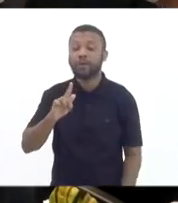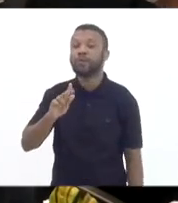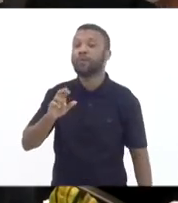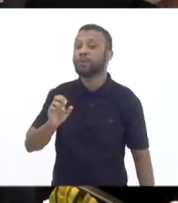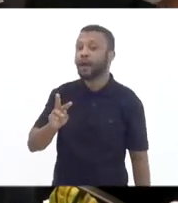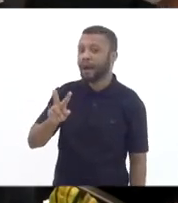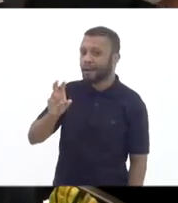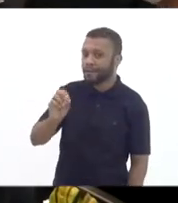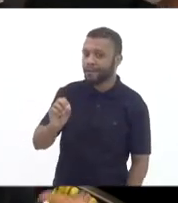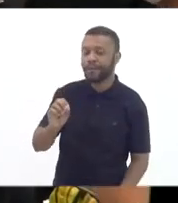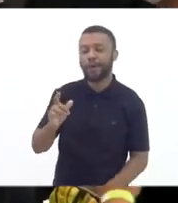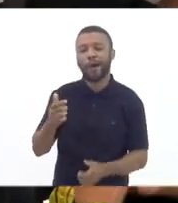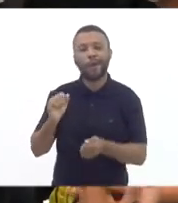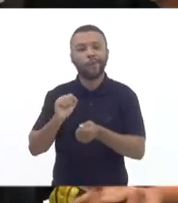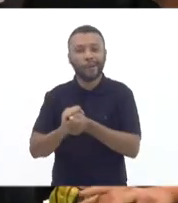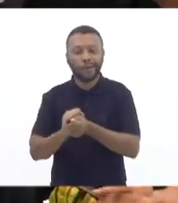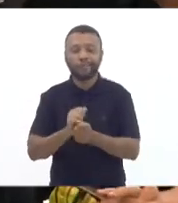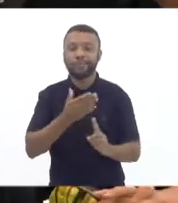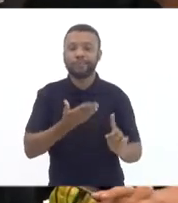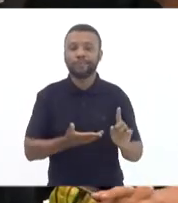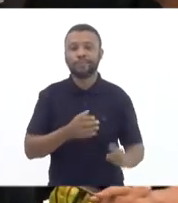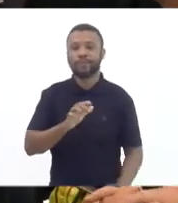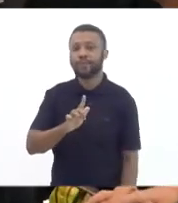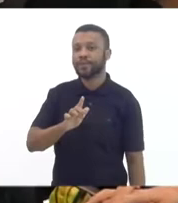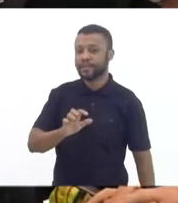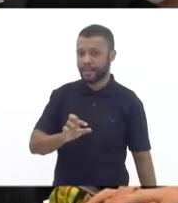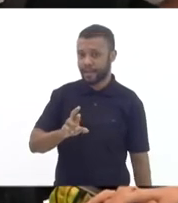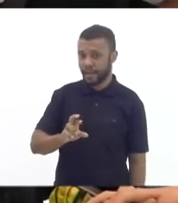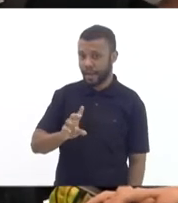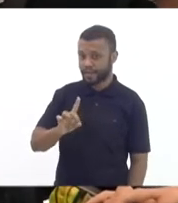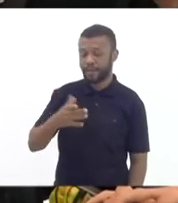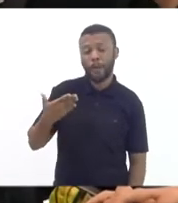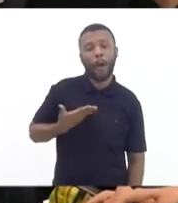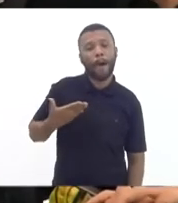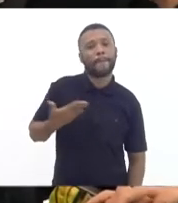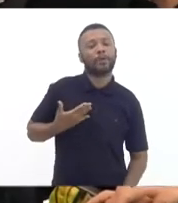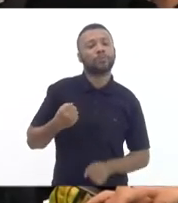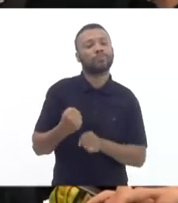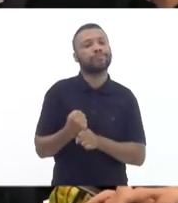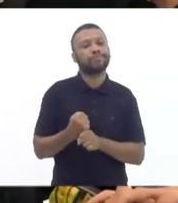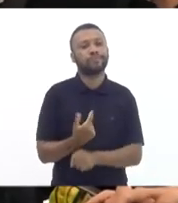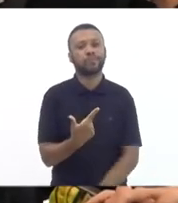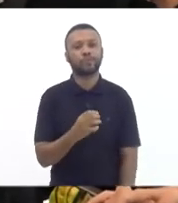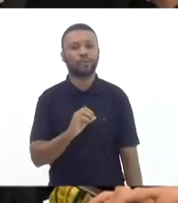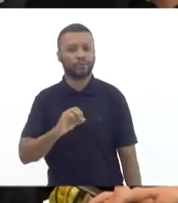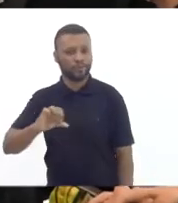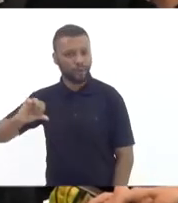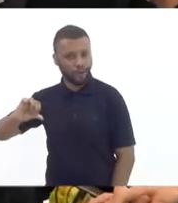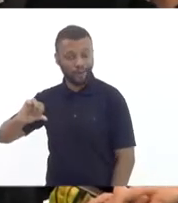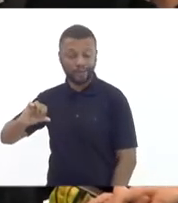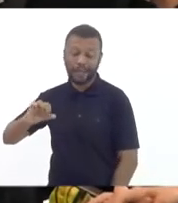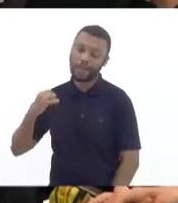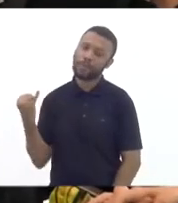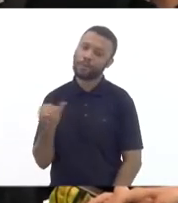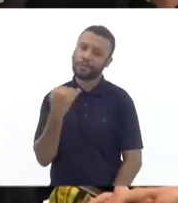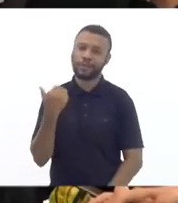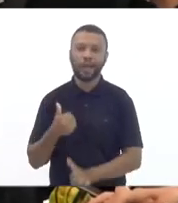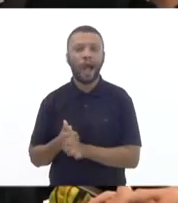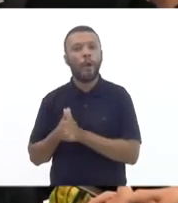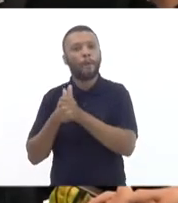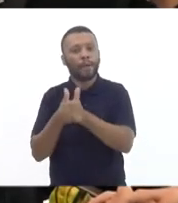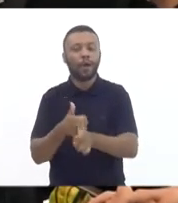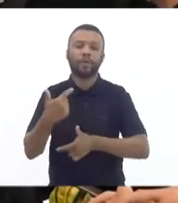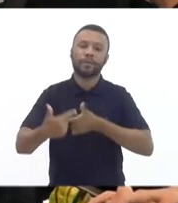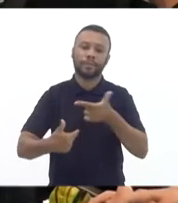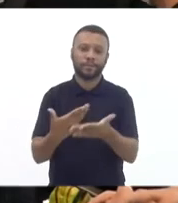através do Guerra, meu grande amigo desde 2009. É um grande prazer acompanhar todo o trabalho de vocês. Eu vim trazer